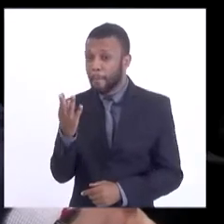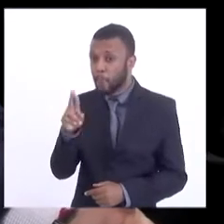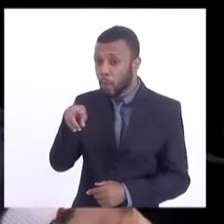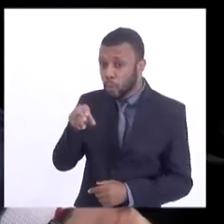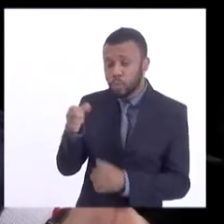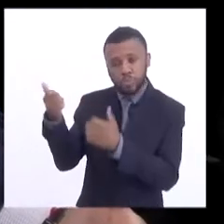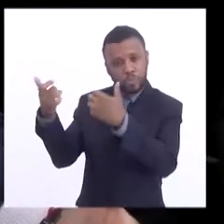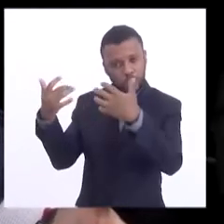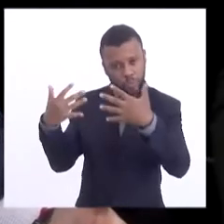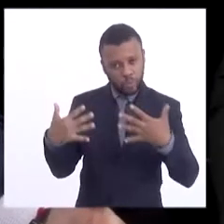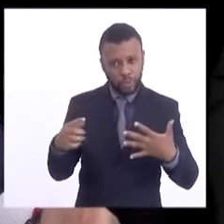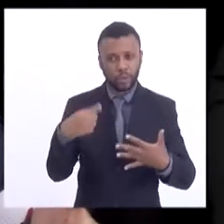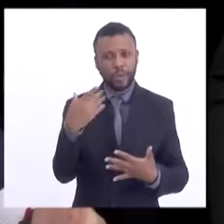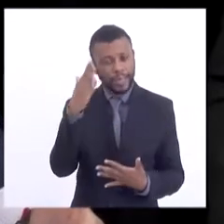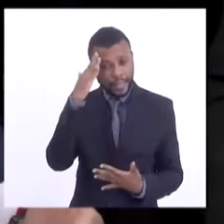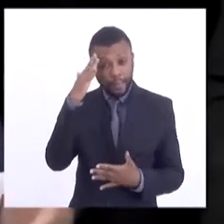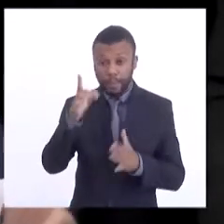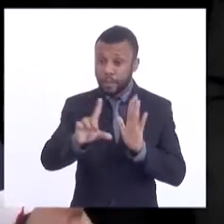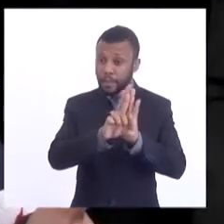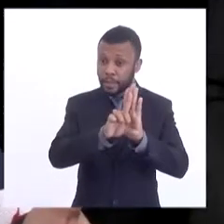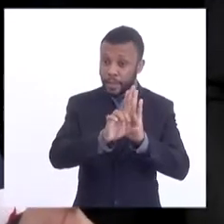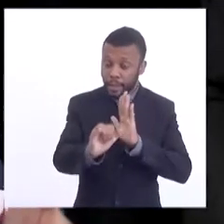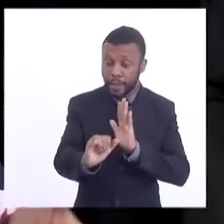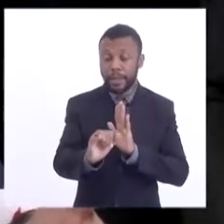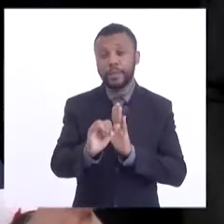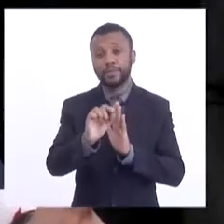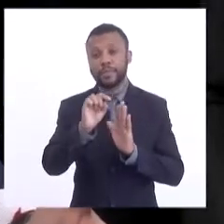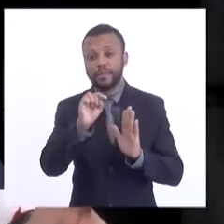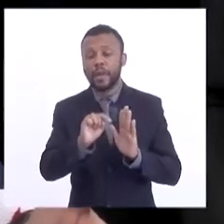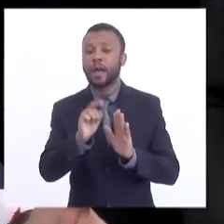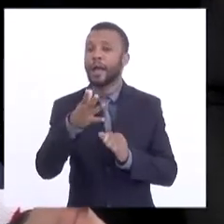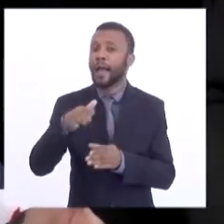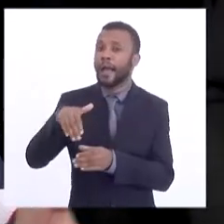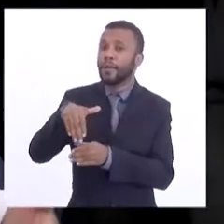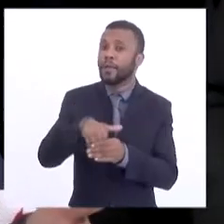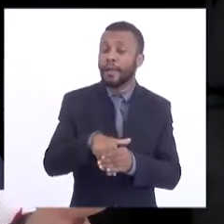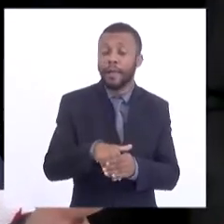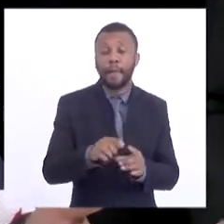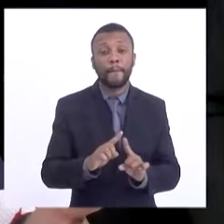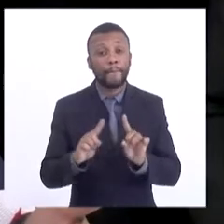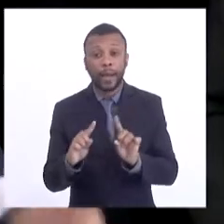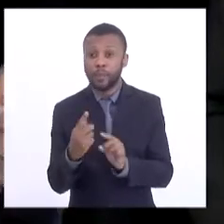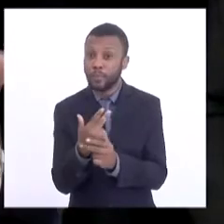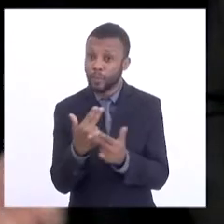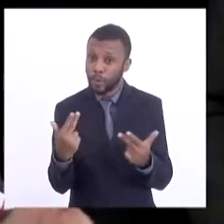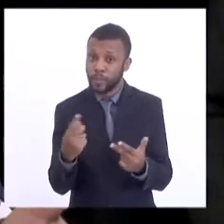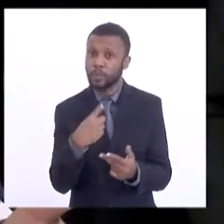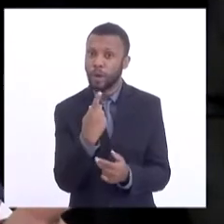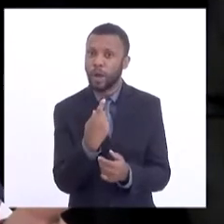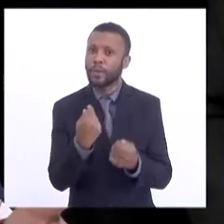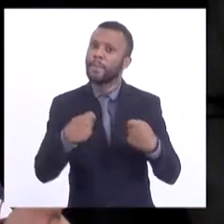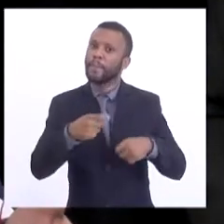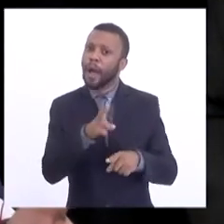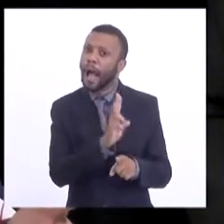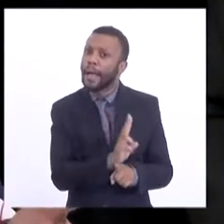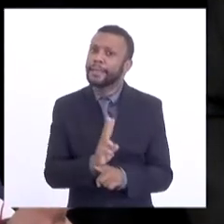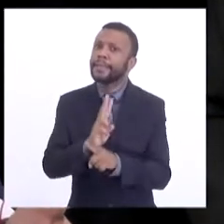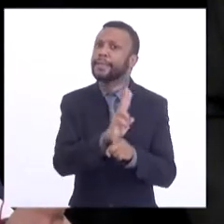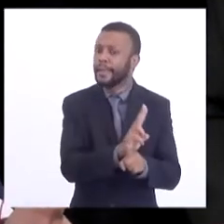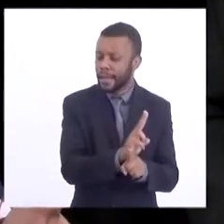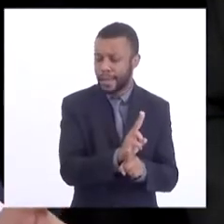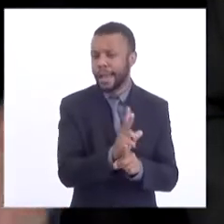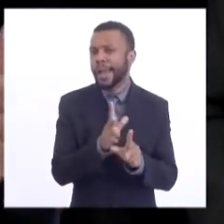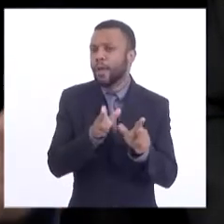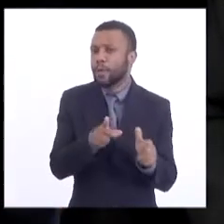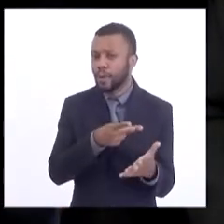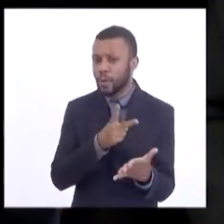eleitorais tá agora uma coisa que nós não vamos deixar de fazer é atender a população como que tá acontecendo agora em